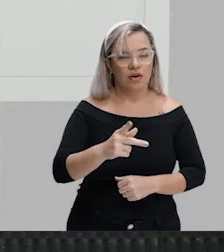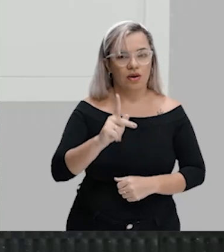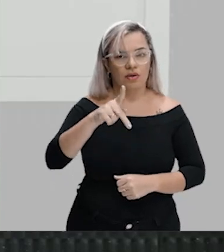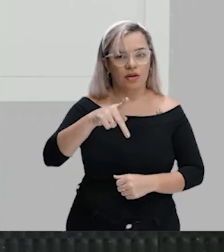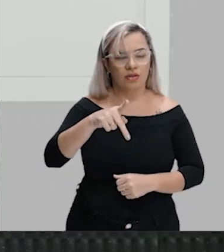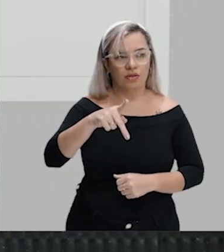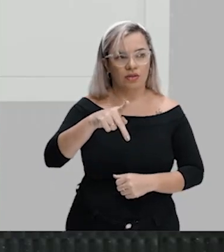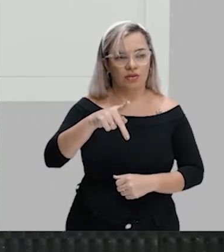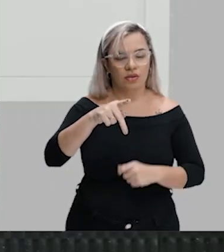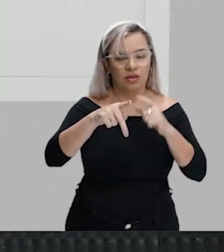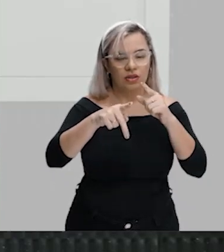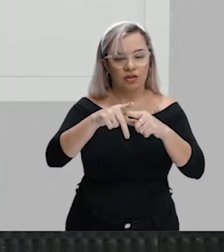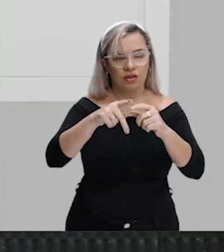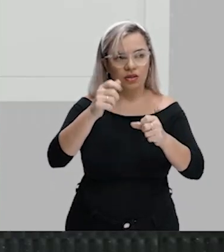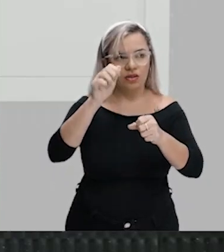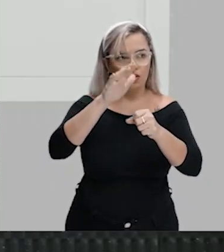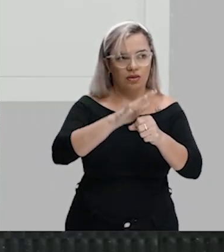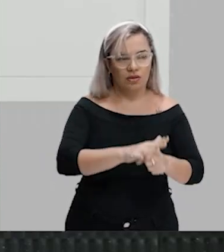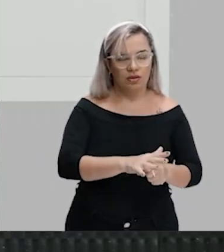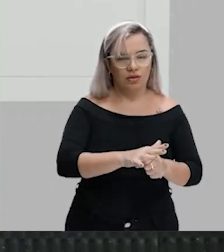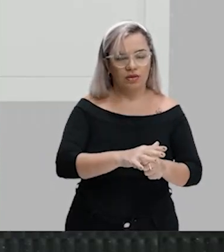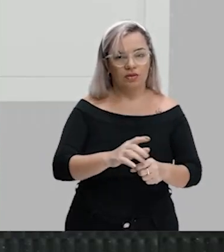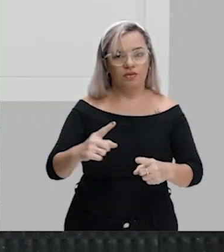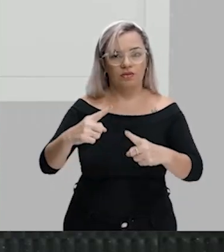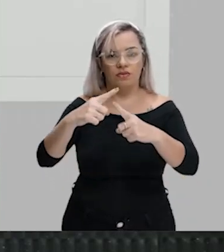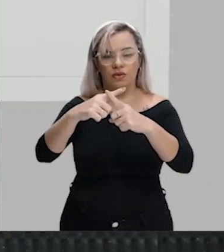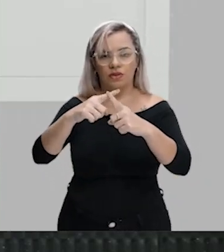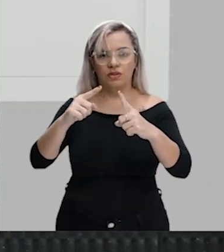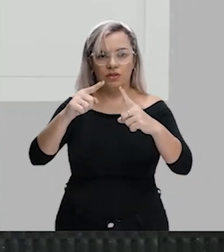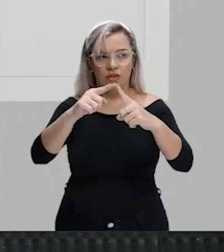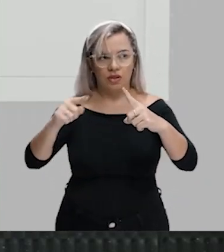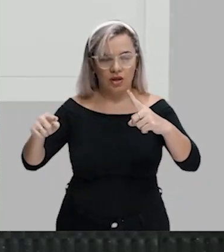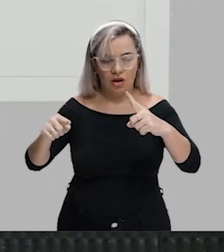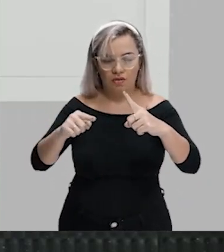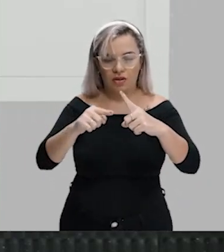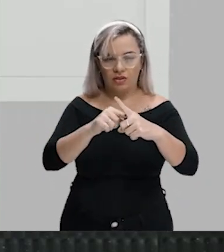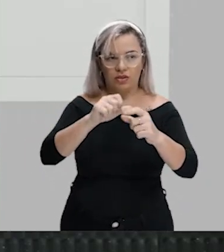volume, Então o trabalho ele deu, diz que é 400,